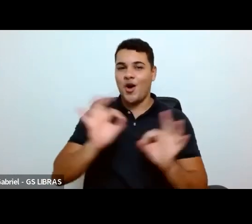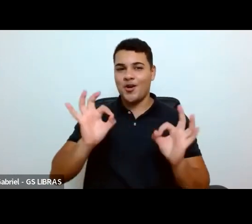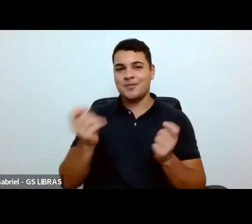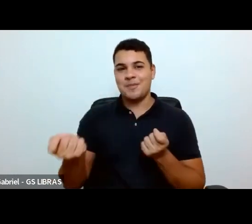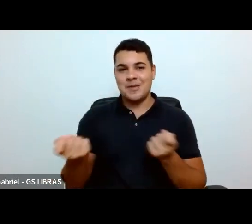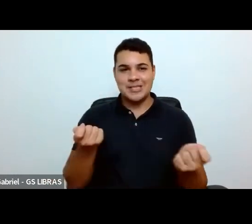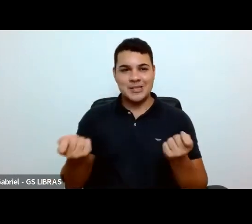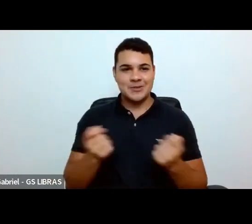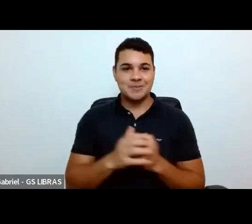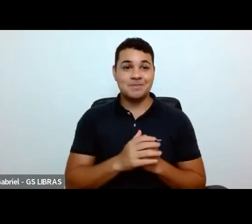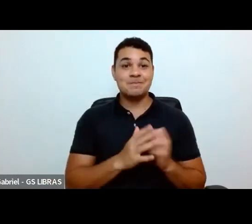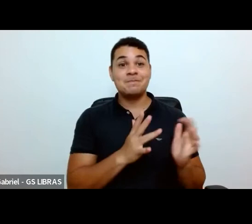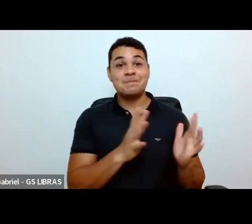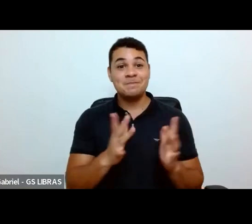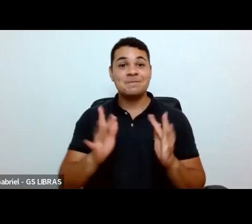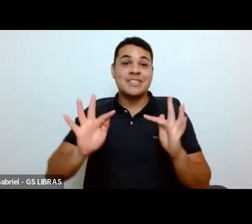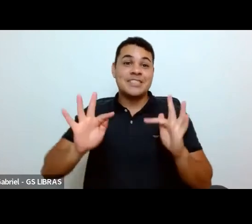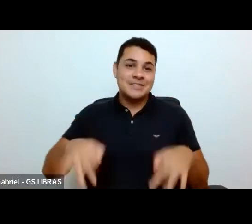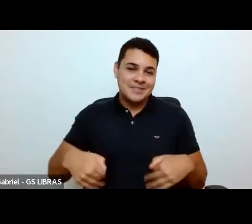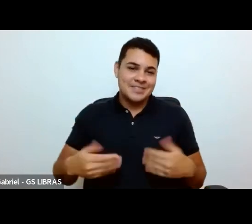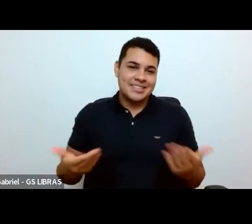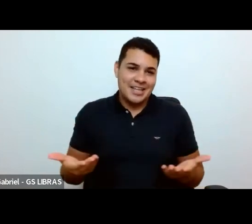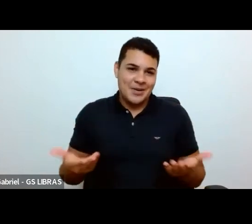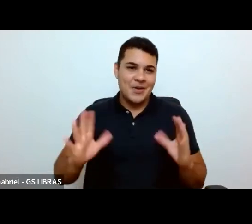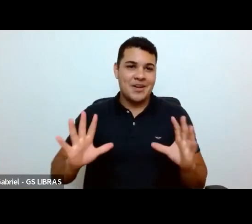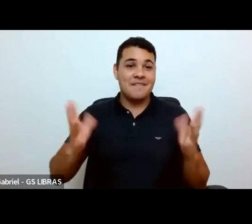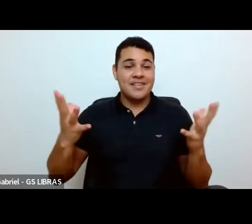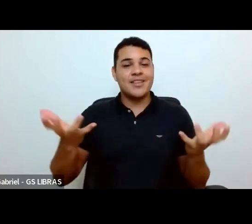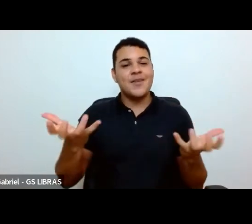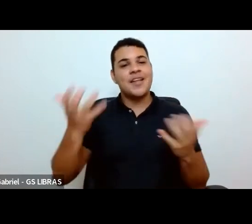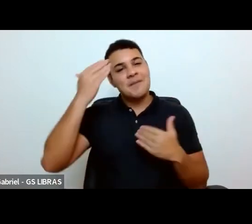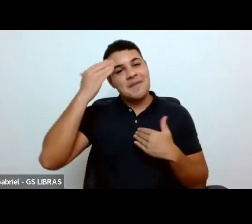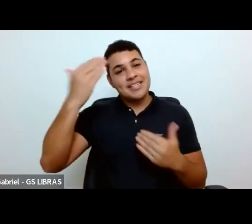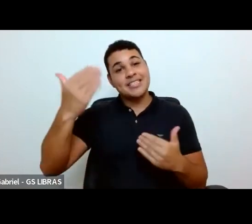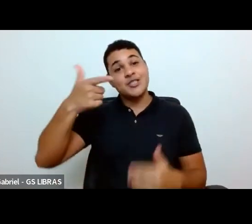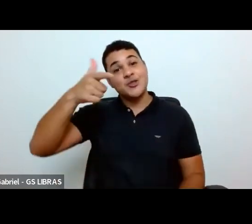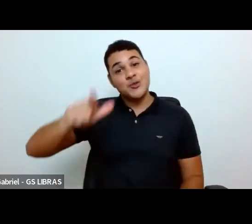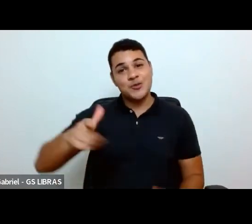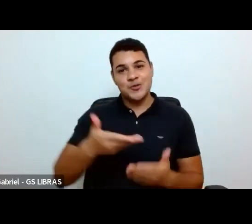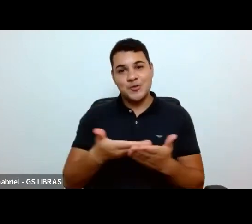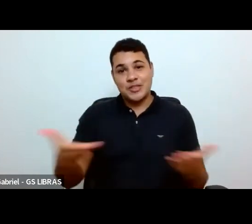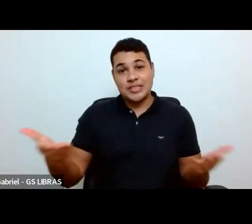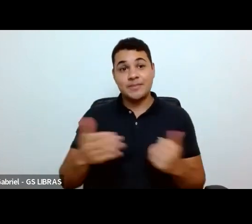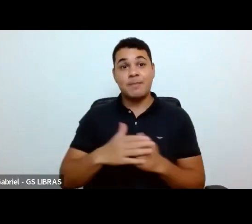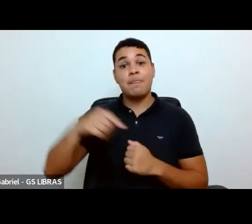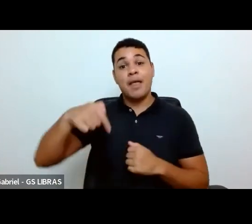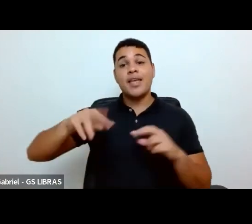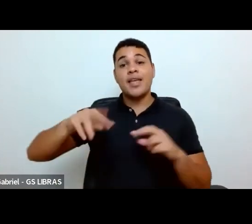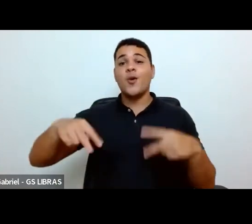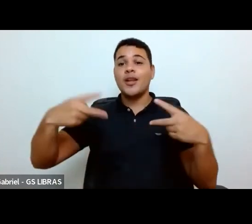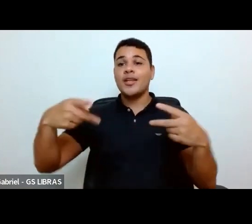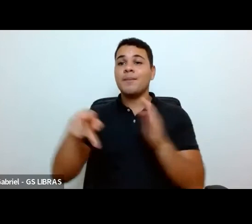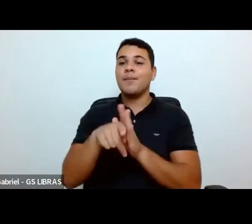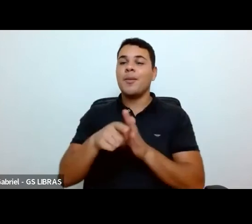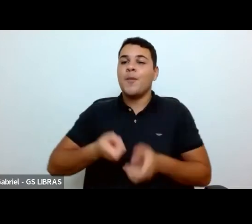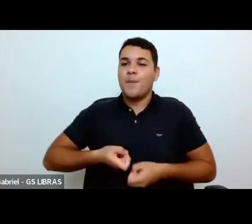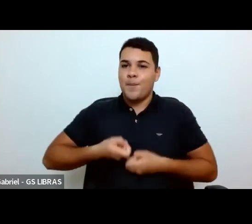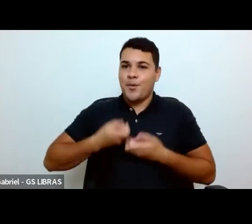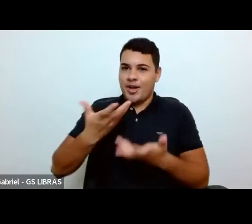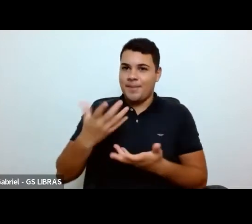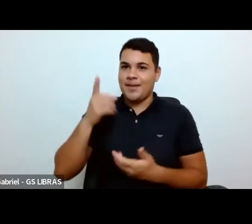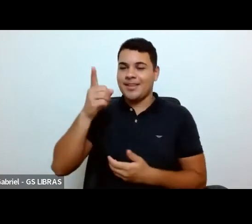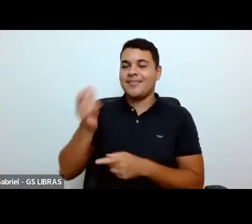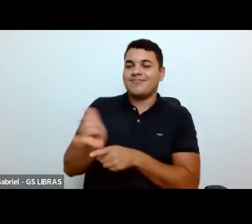Então, pessoal, nós vamos encerrar por aqui. Muito obrigada mais uma vez. Vou deixar o link do poema nos